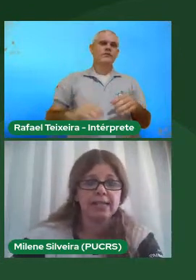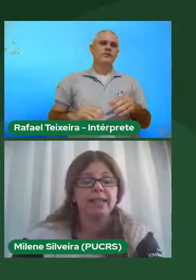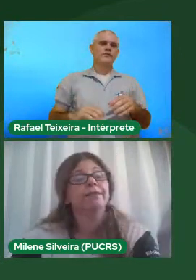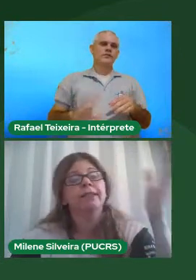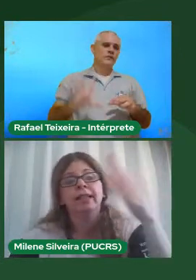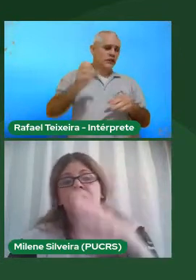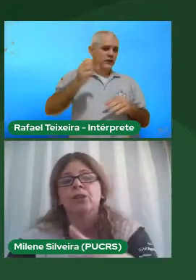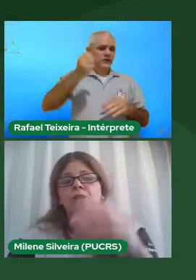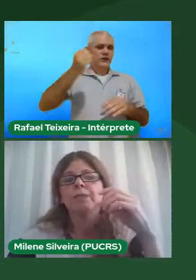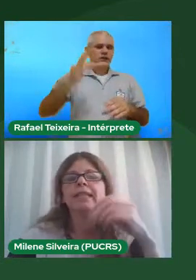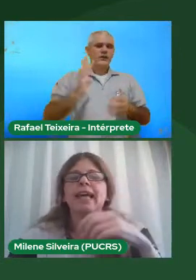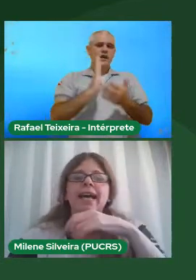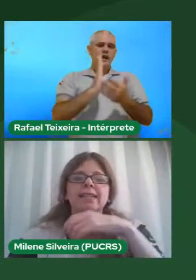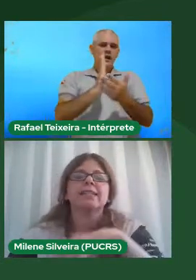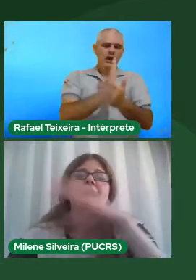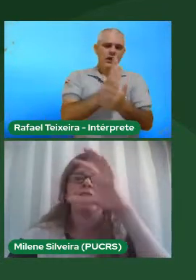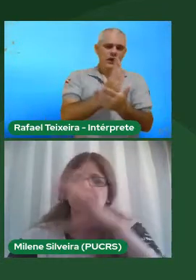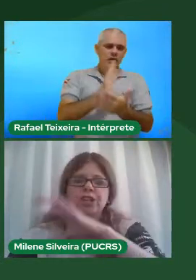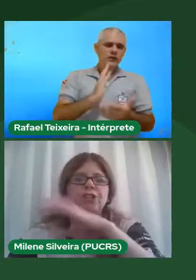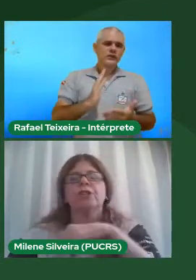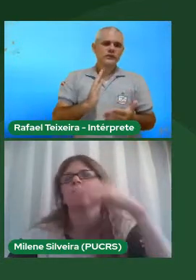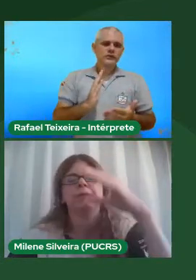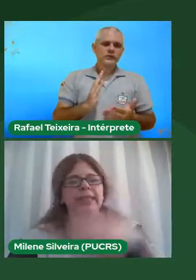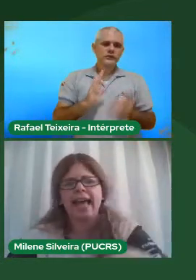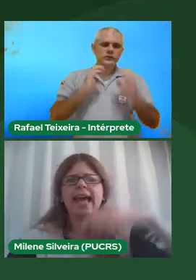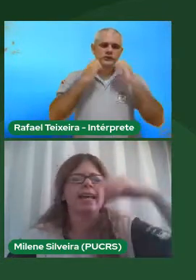só o IHC. 2010,